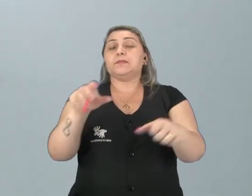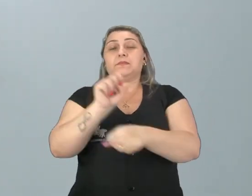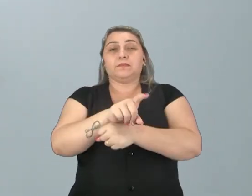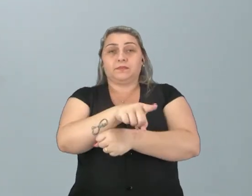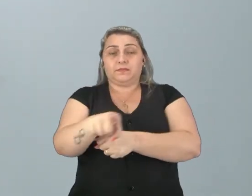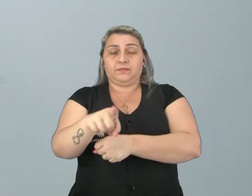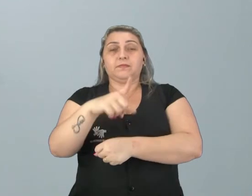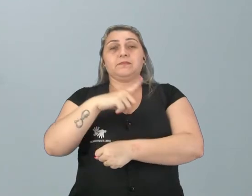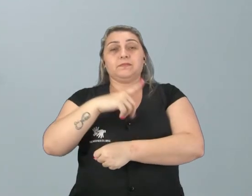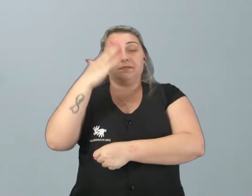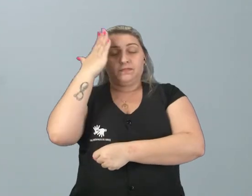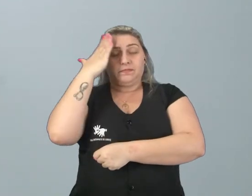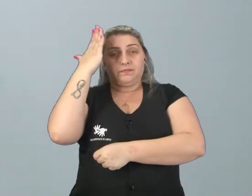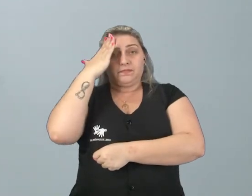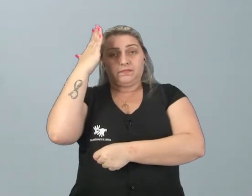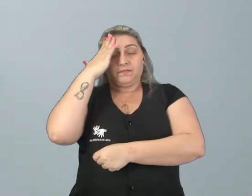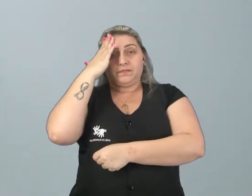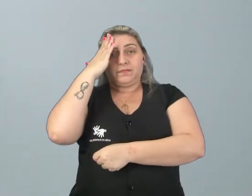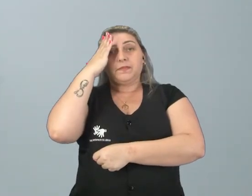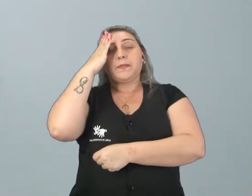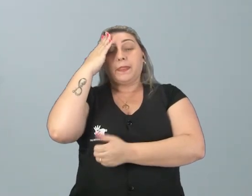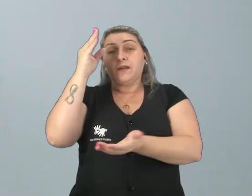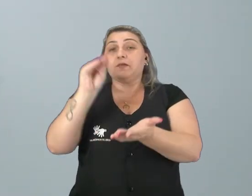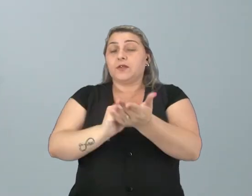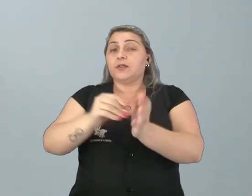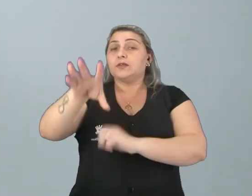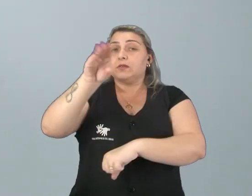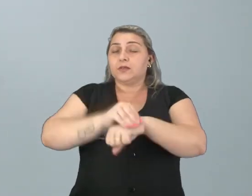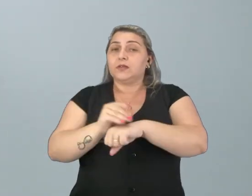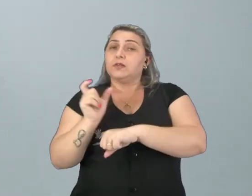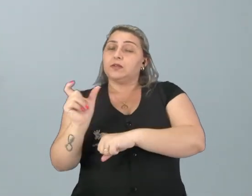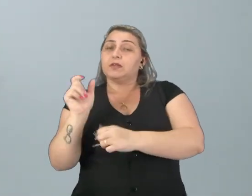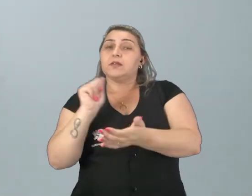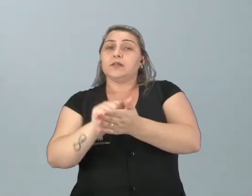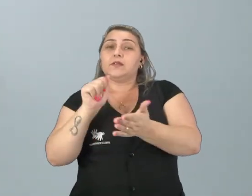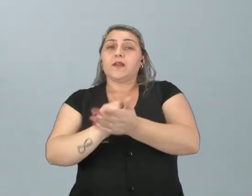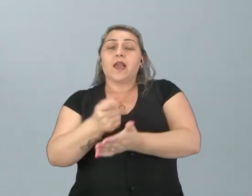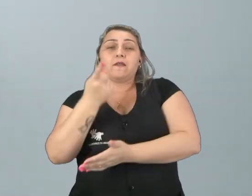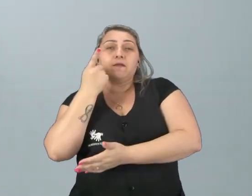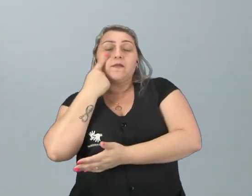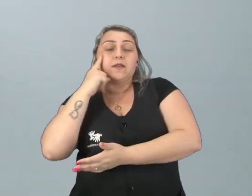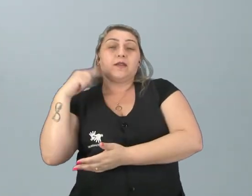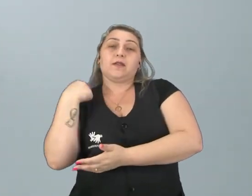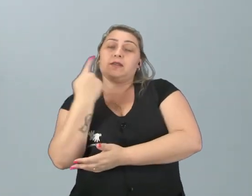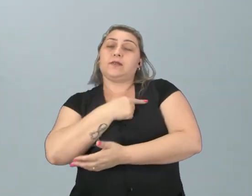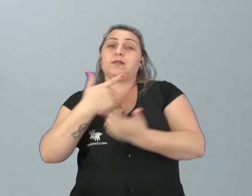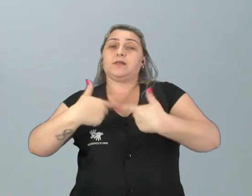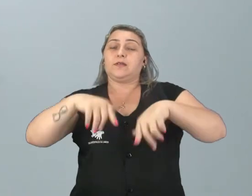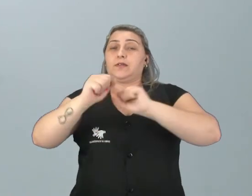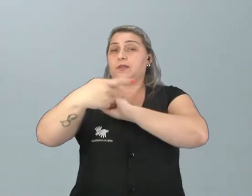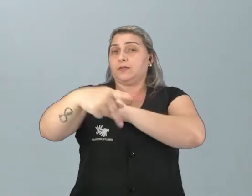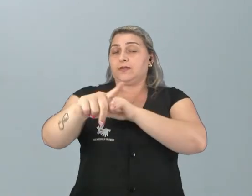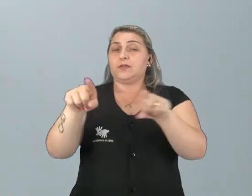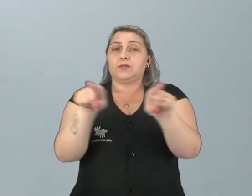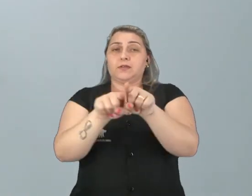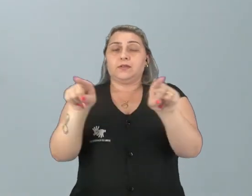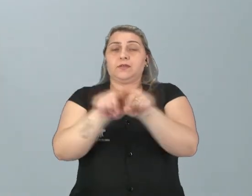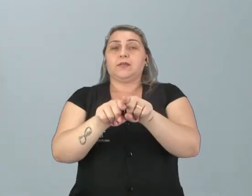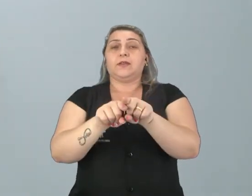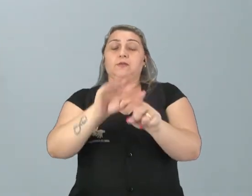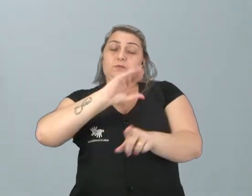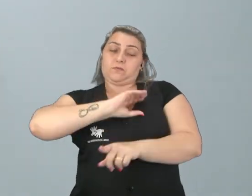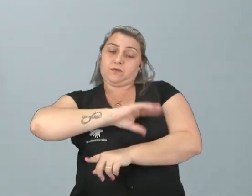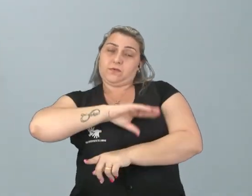Espero que vocês tenham entendido sobre os vícios de linguagem e a partir de hoje observem na nossa linguagem, na sua linguagem, na linguagem